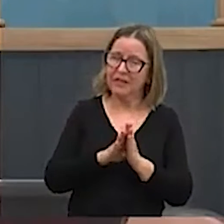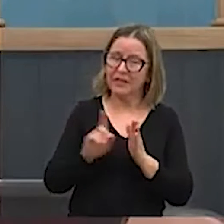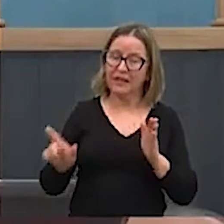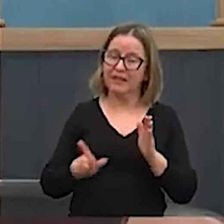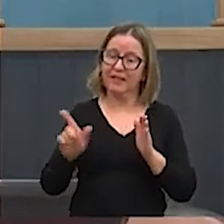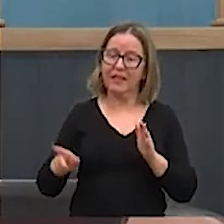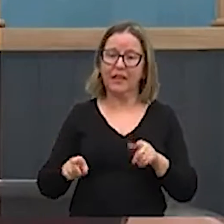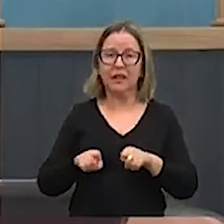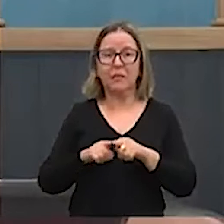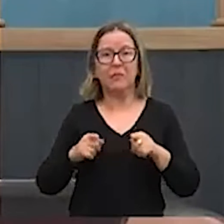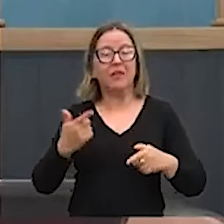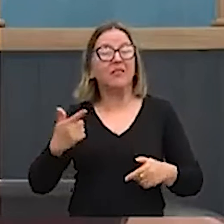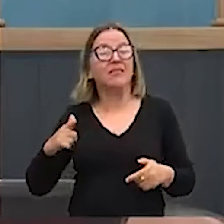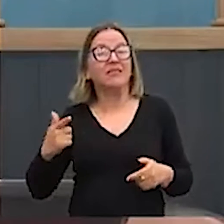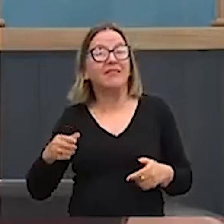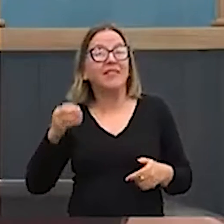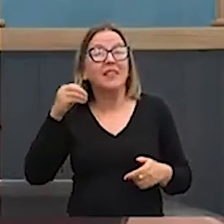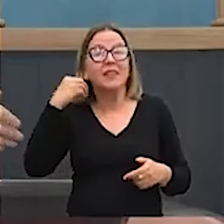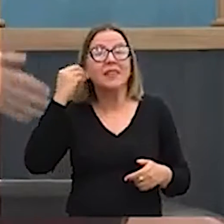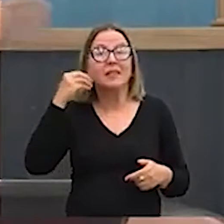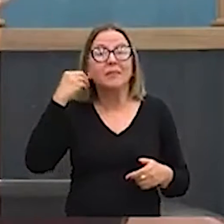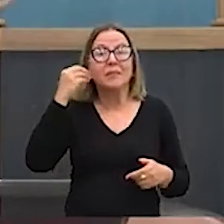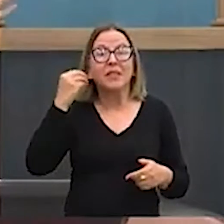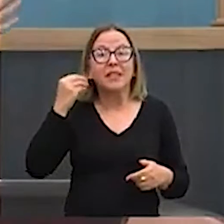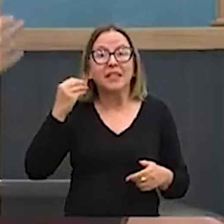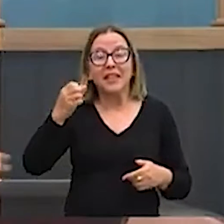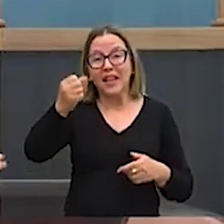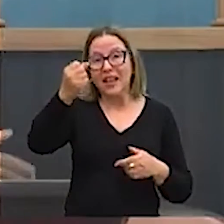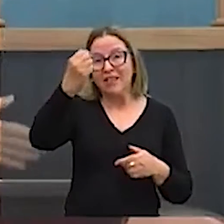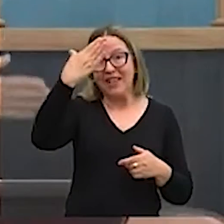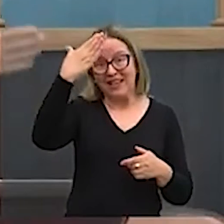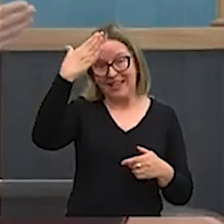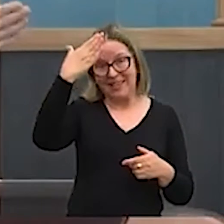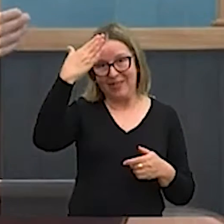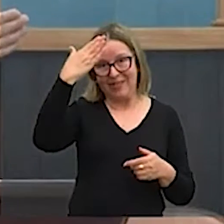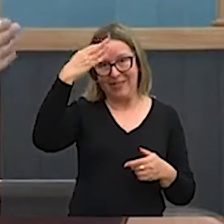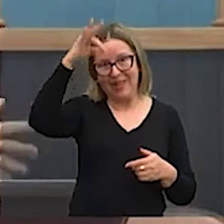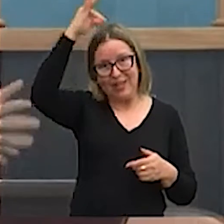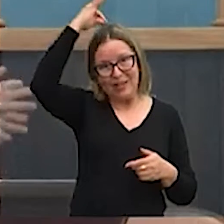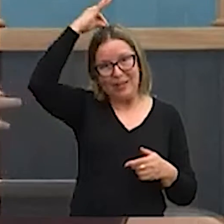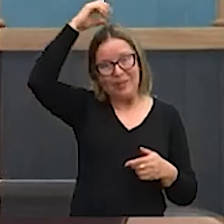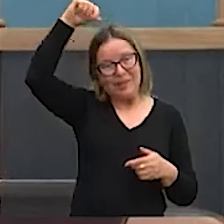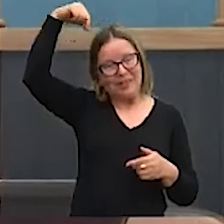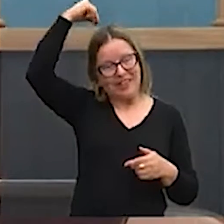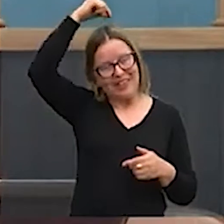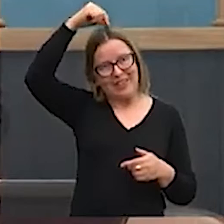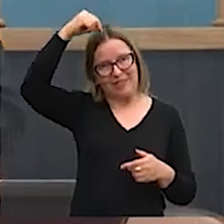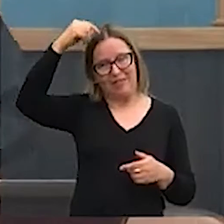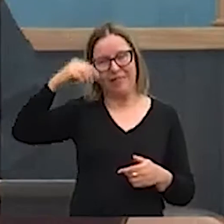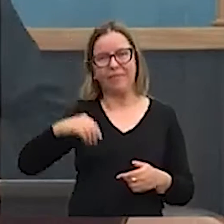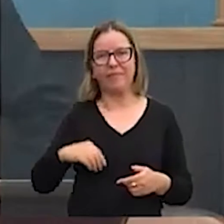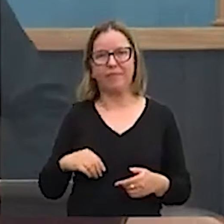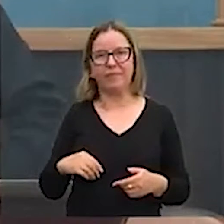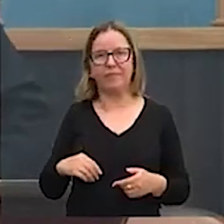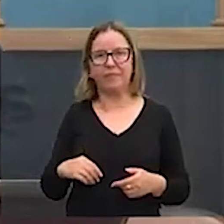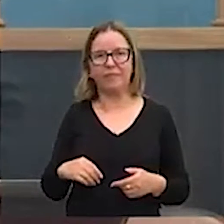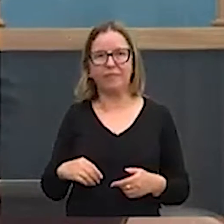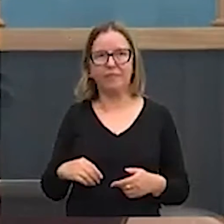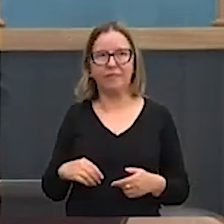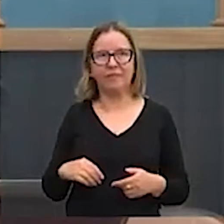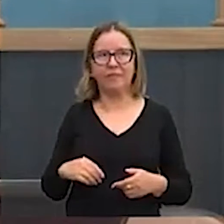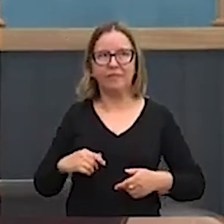tinha a experiência da revelação do Espírito Santo. Eu não tenho